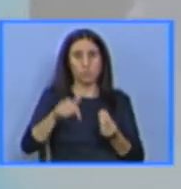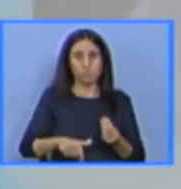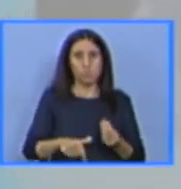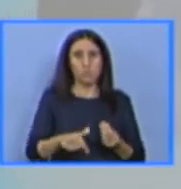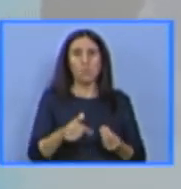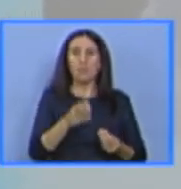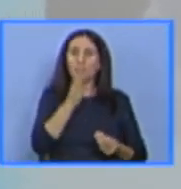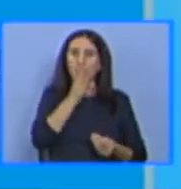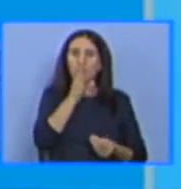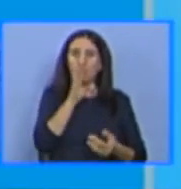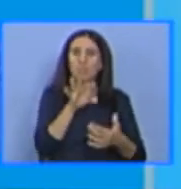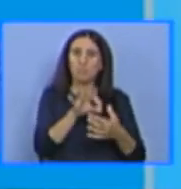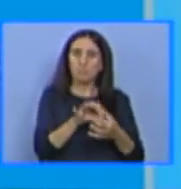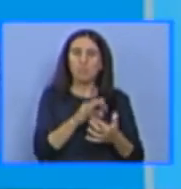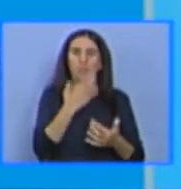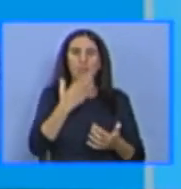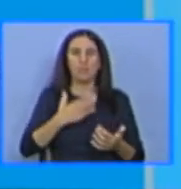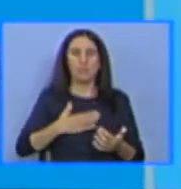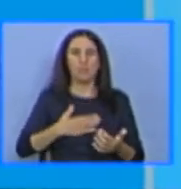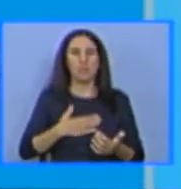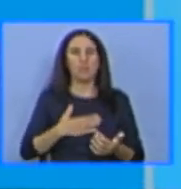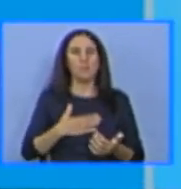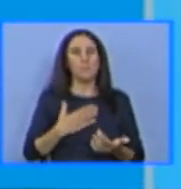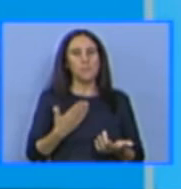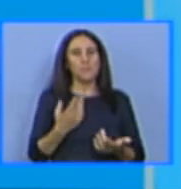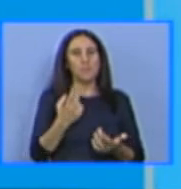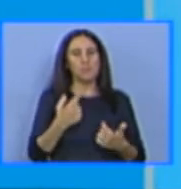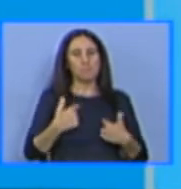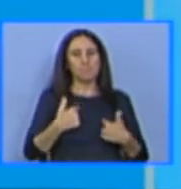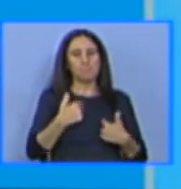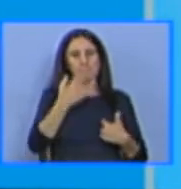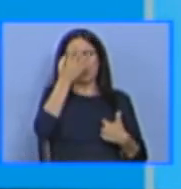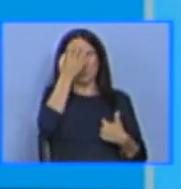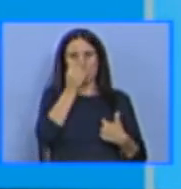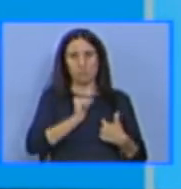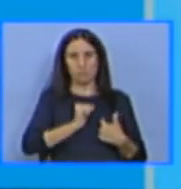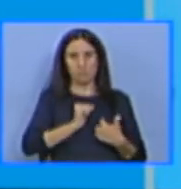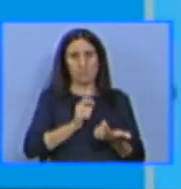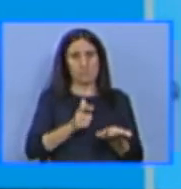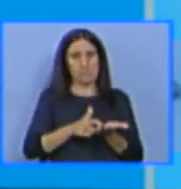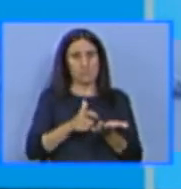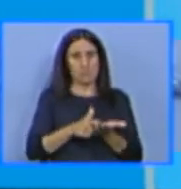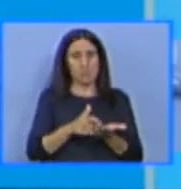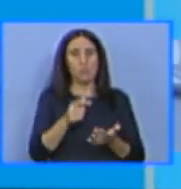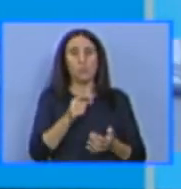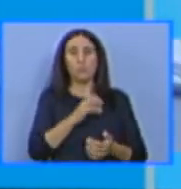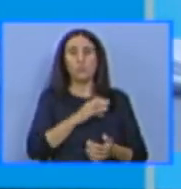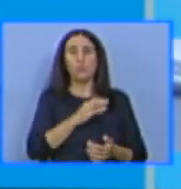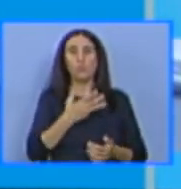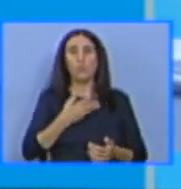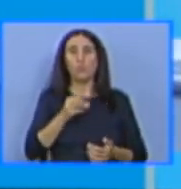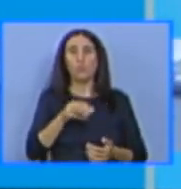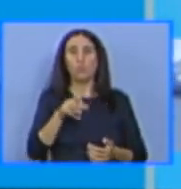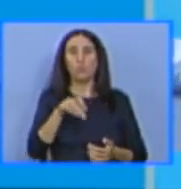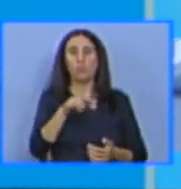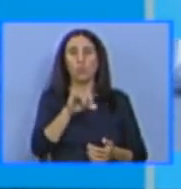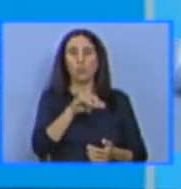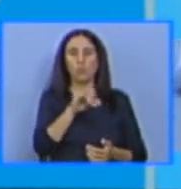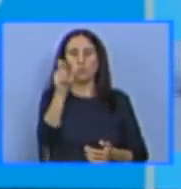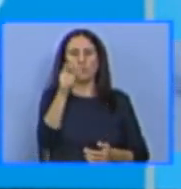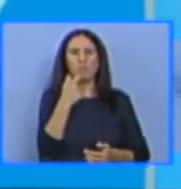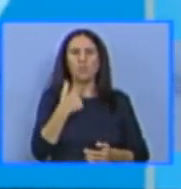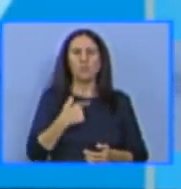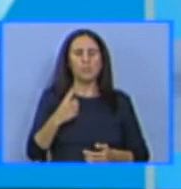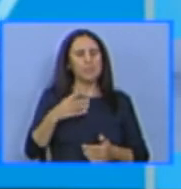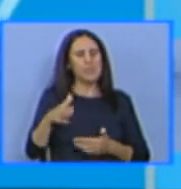e práticas e com consequências, na minha perspectiva, necessárias. E o Sr. Dom António dizia muitas vezes: deixe-me ir